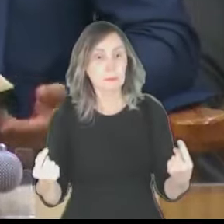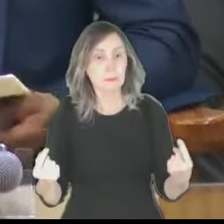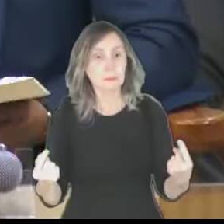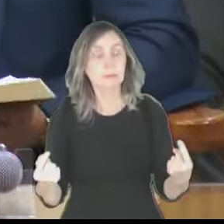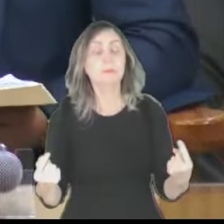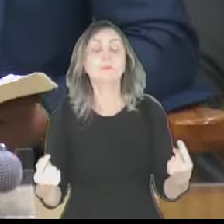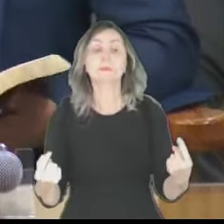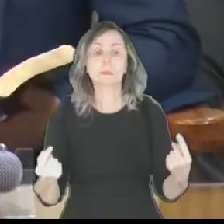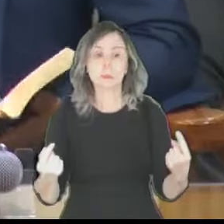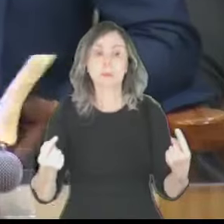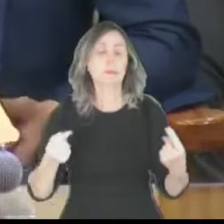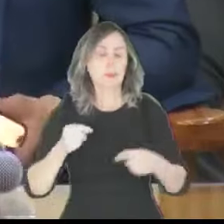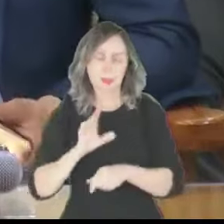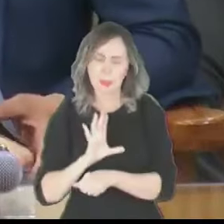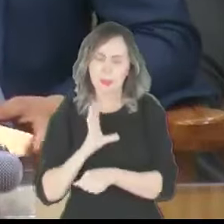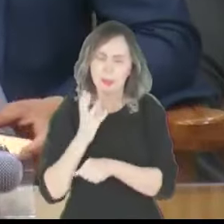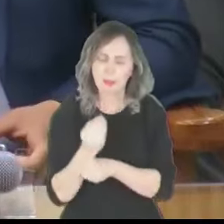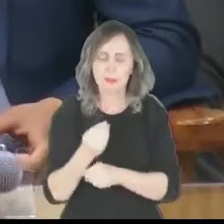povo de Deus.